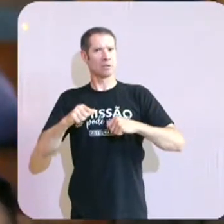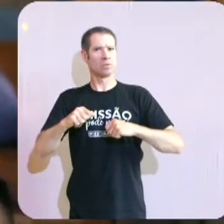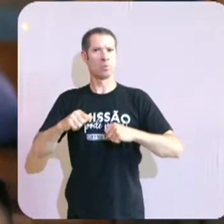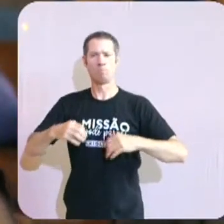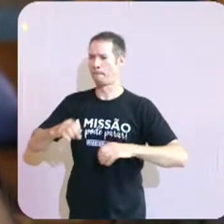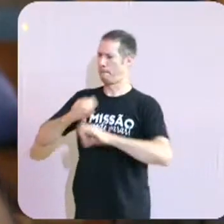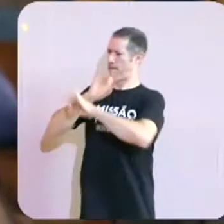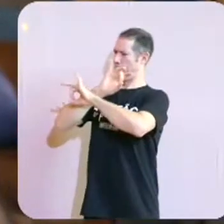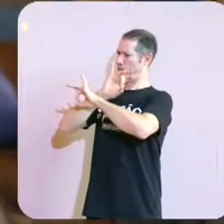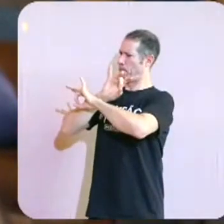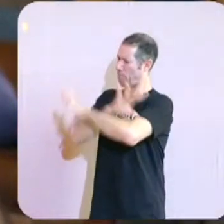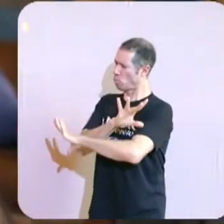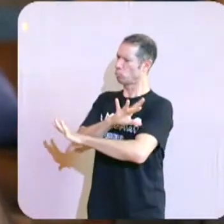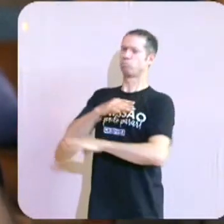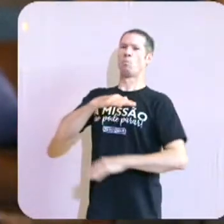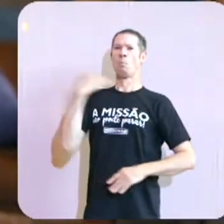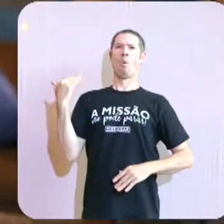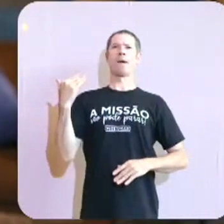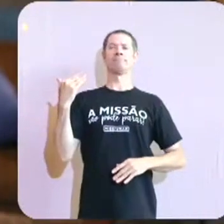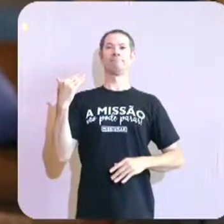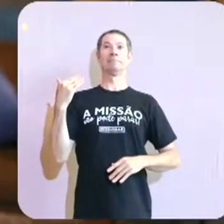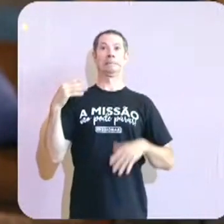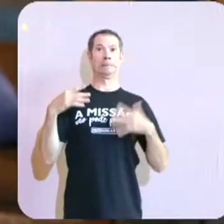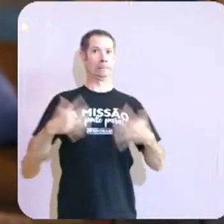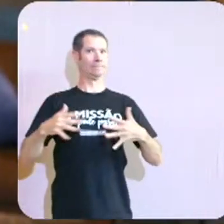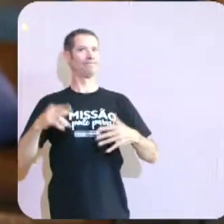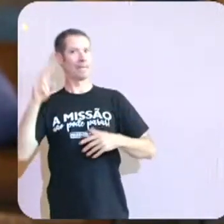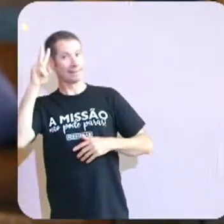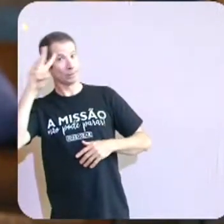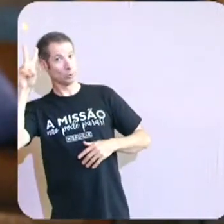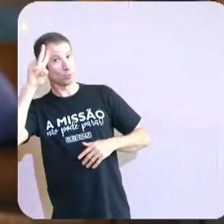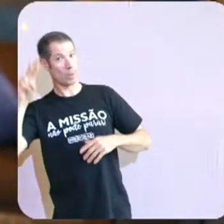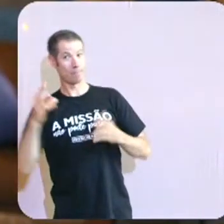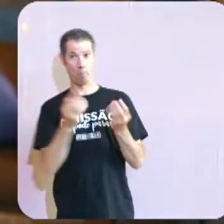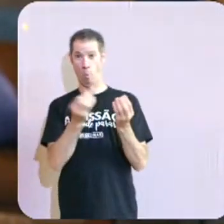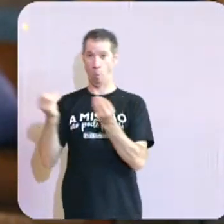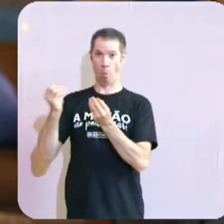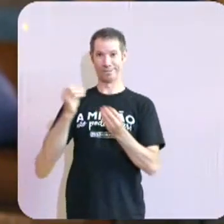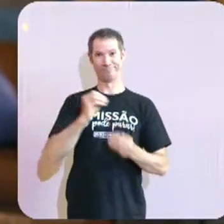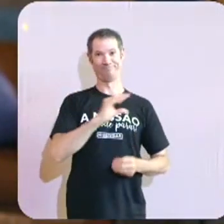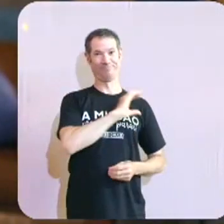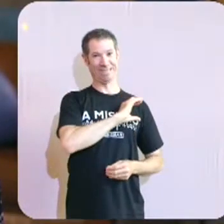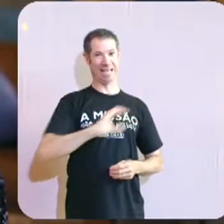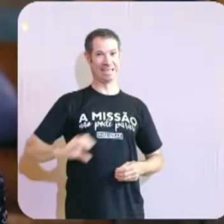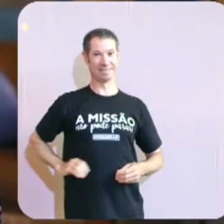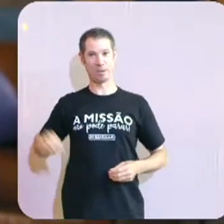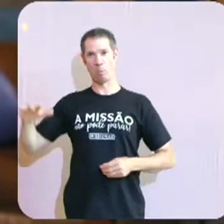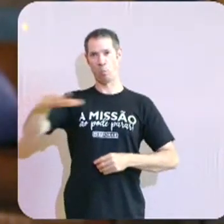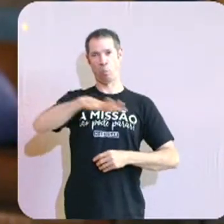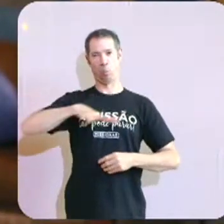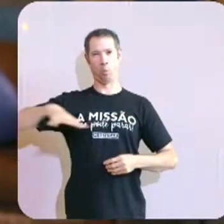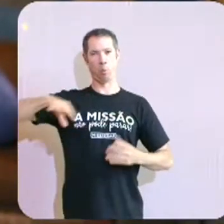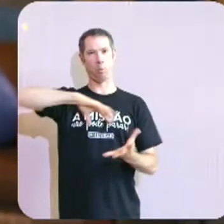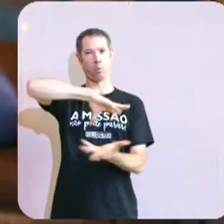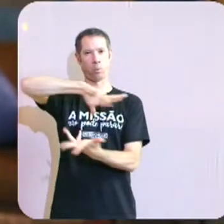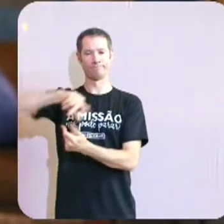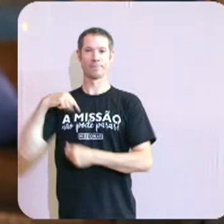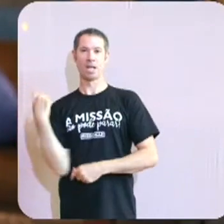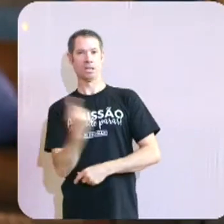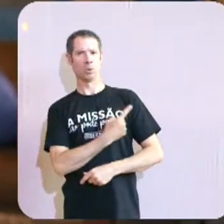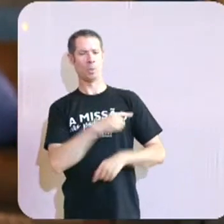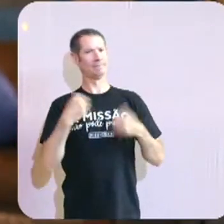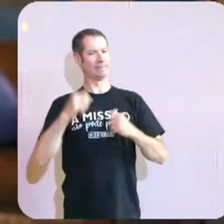disposto a morrer por amor a Jesus? Essa é a história de muitos cristãos hoje ao redor do mundo. Irmãos, a gente